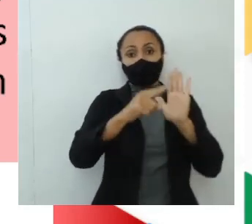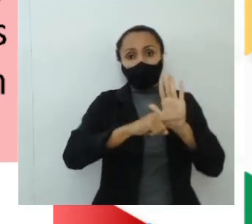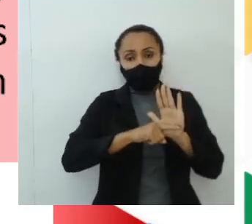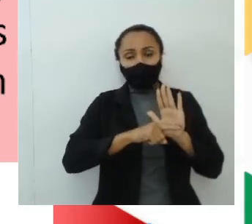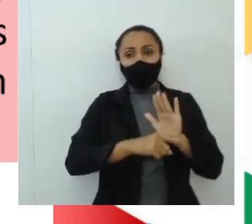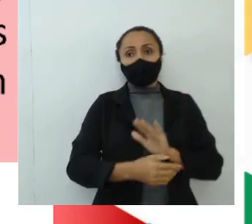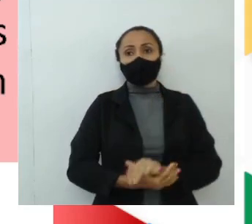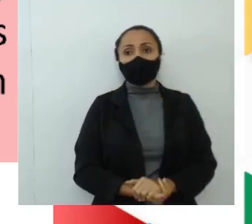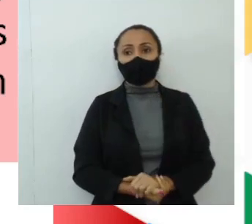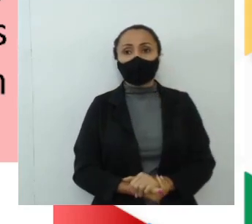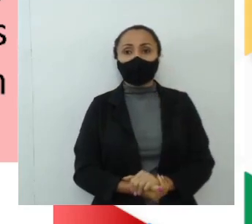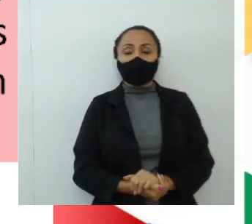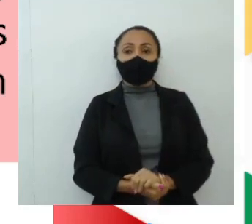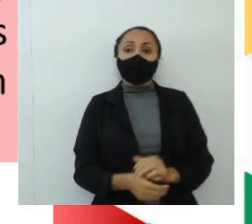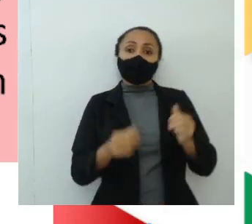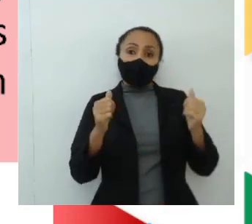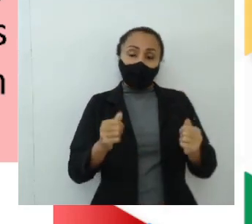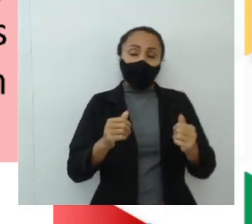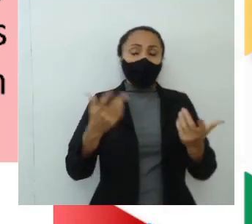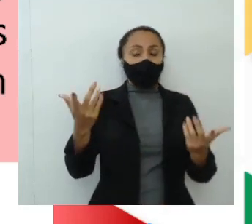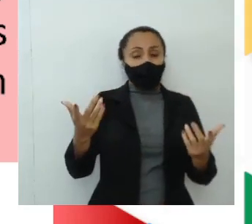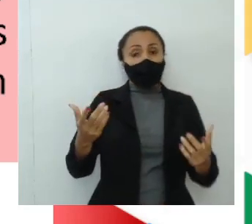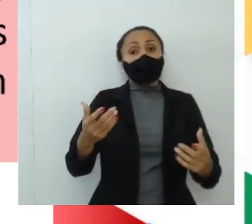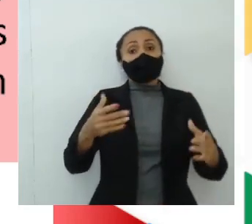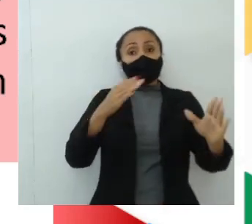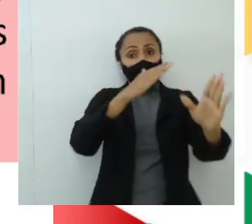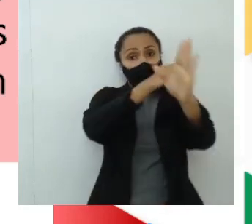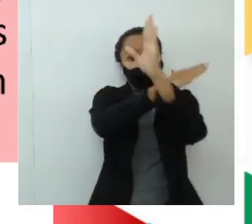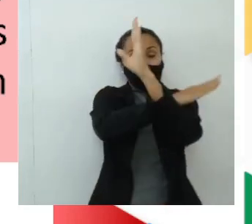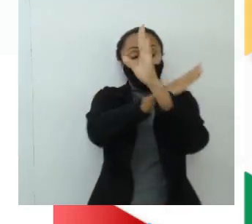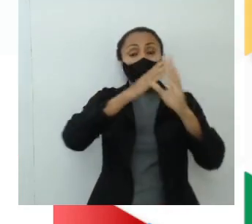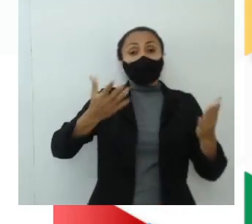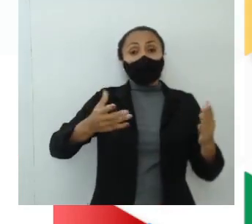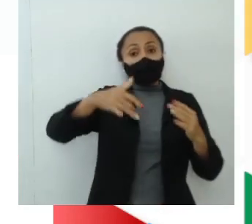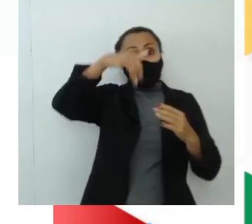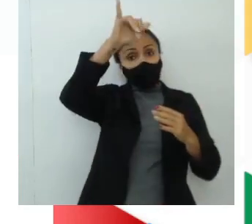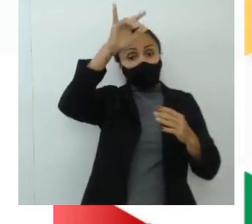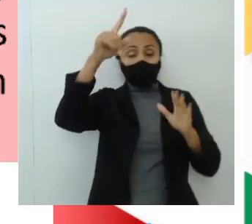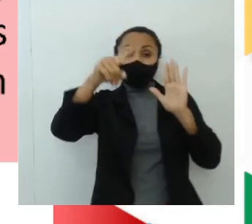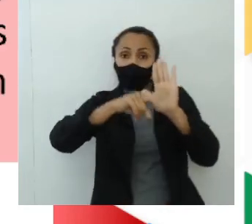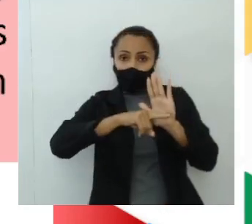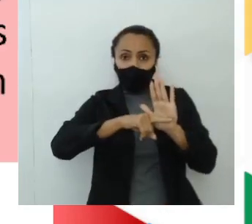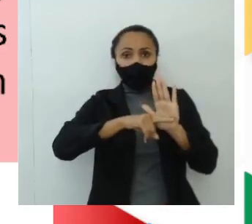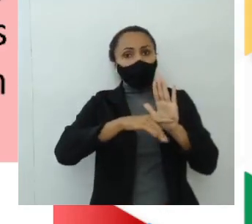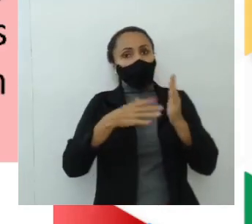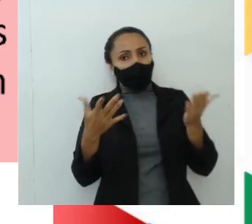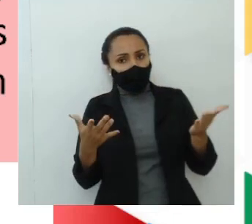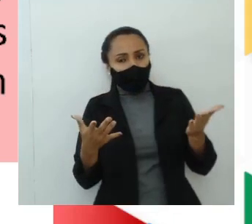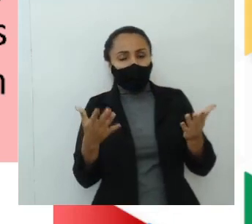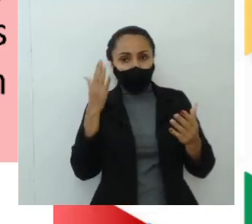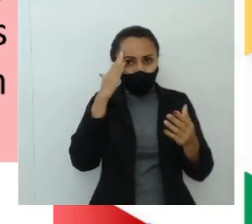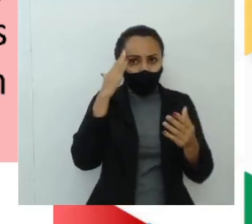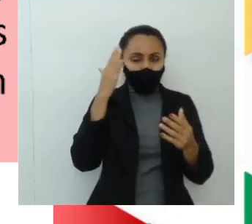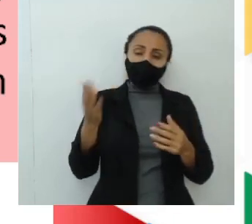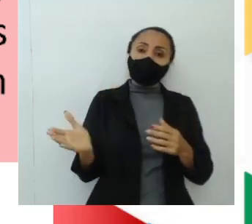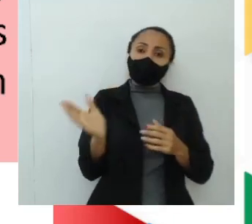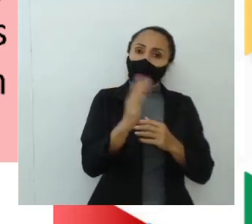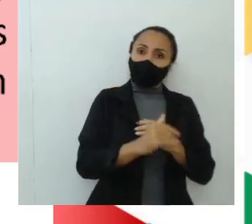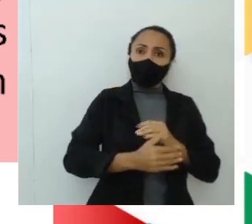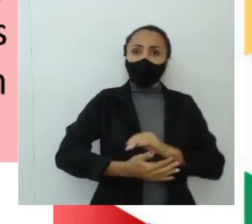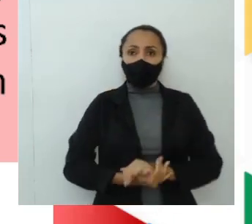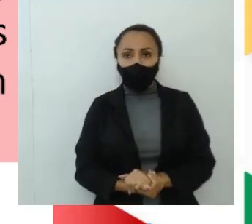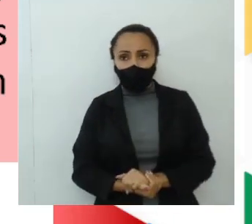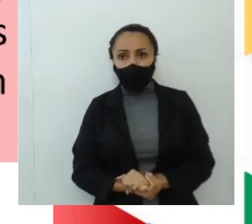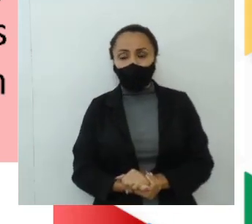negativo, para poder dar y negativo, tá bom? Não esquece desse detalhe. Fechou? Agora vamos para a próxima questão. Deu